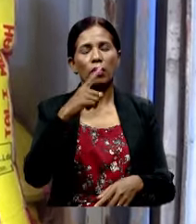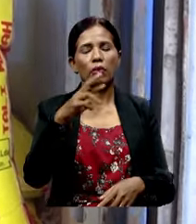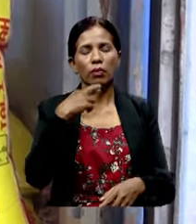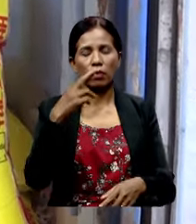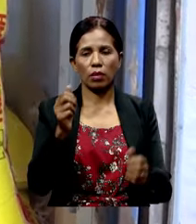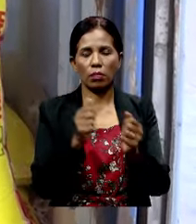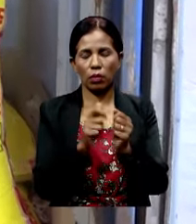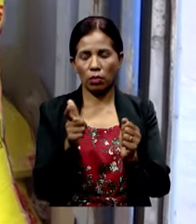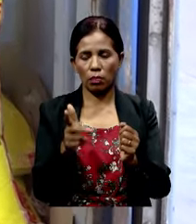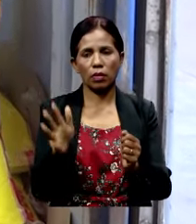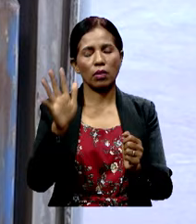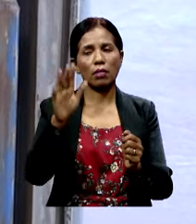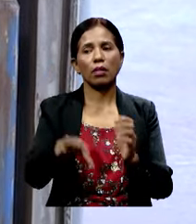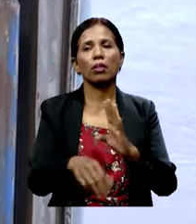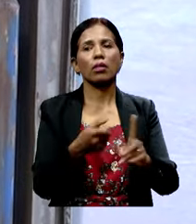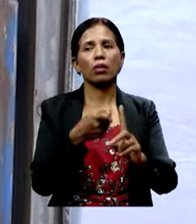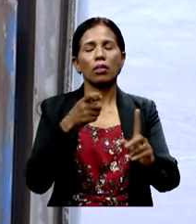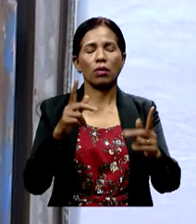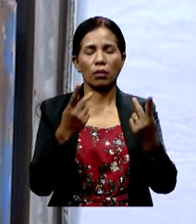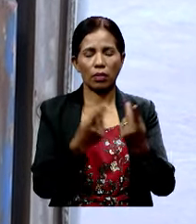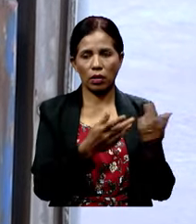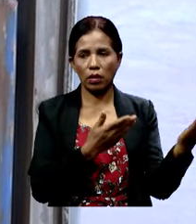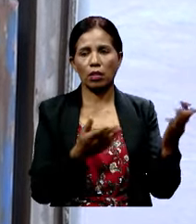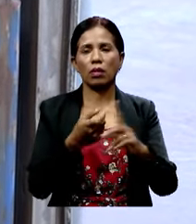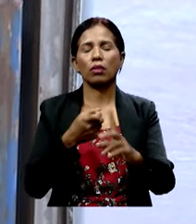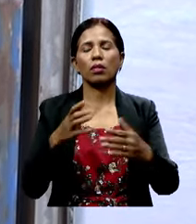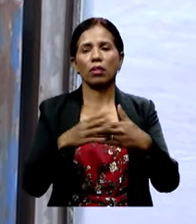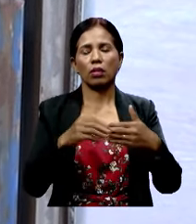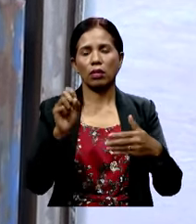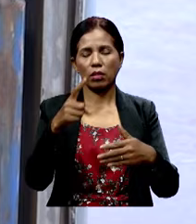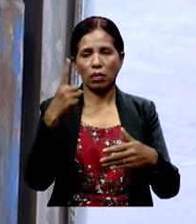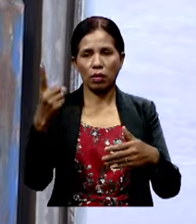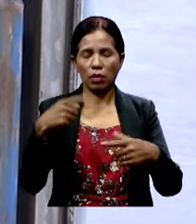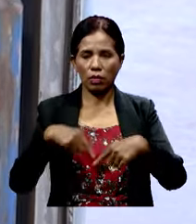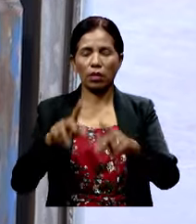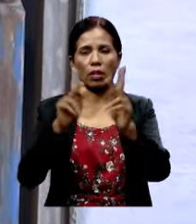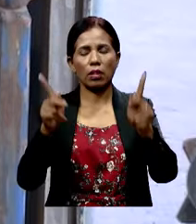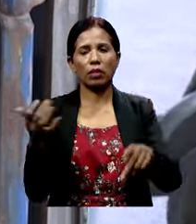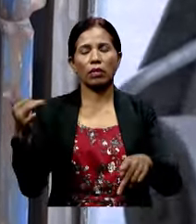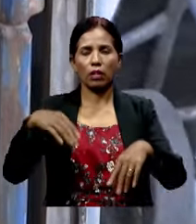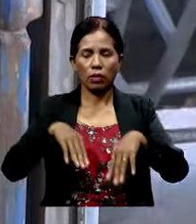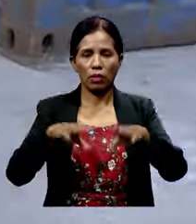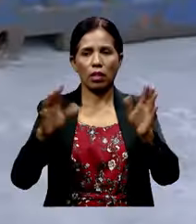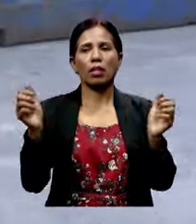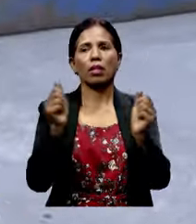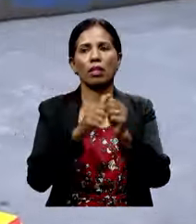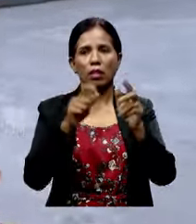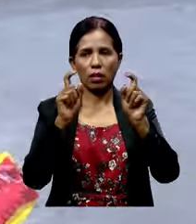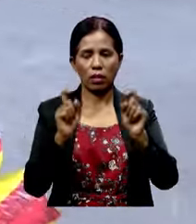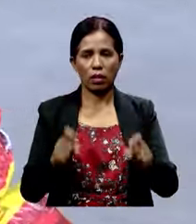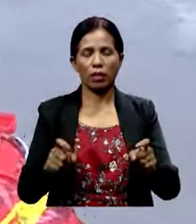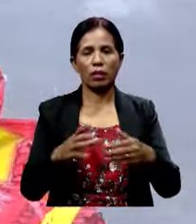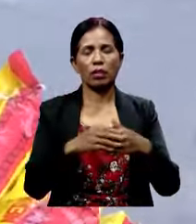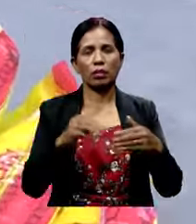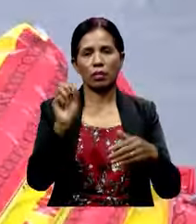kilograma ro nura sin lima, sai husi empresa fornecedora o folin dolar sa nura sin ida, mai beloja sir ne besosa no fan tutan, tenki o folin dolar sa